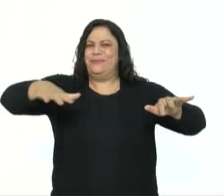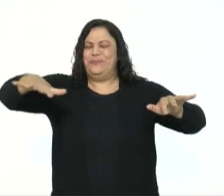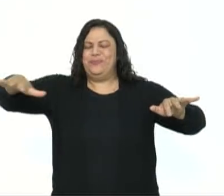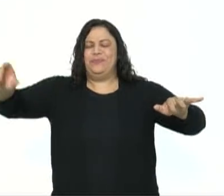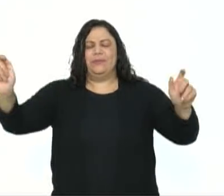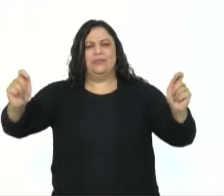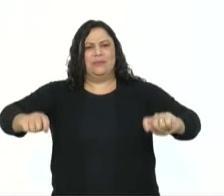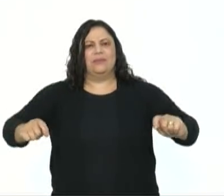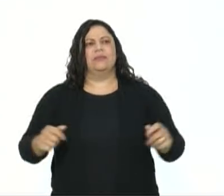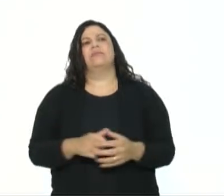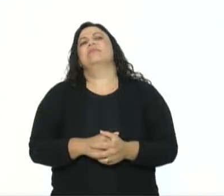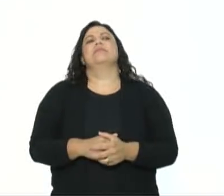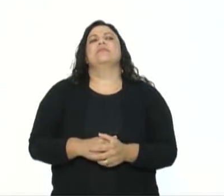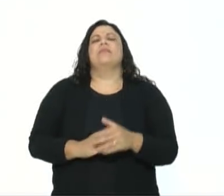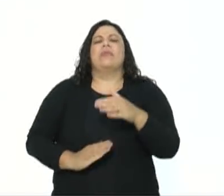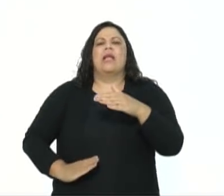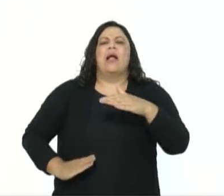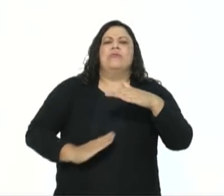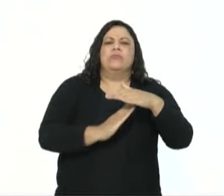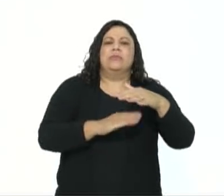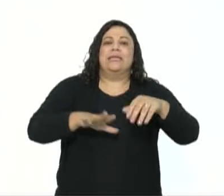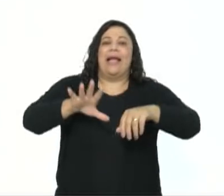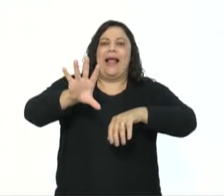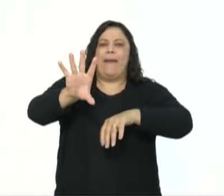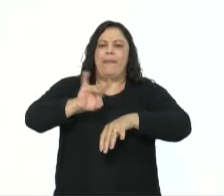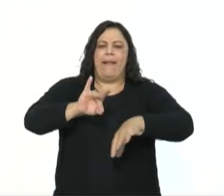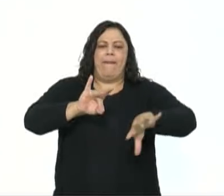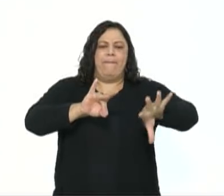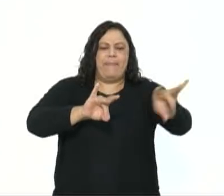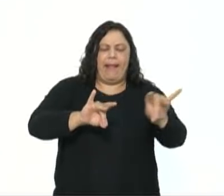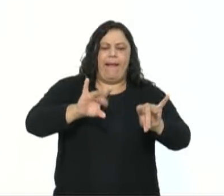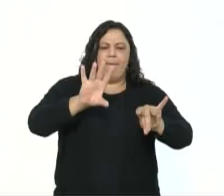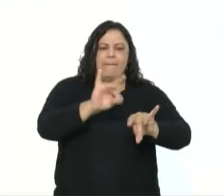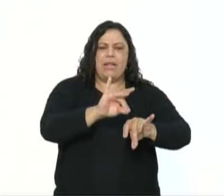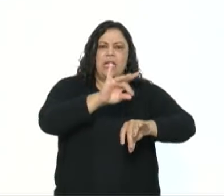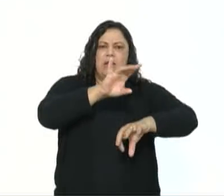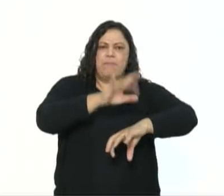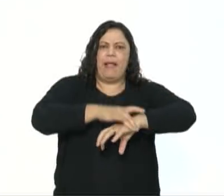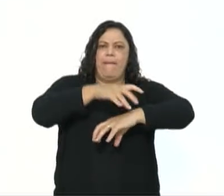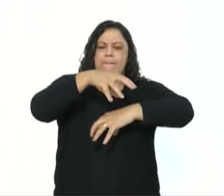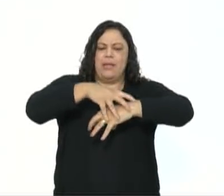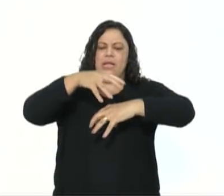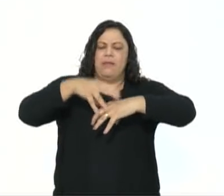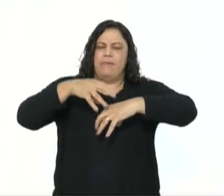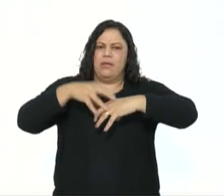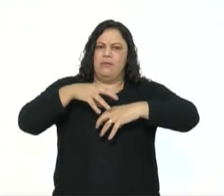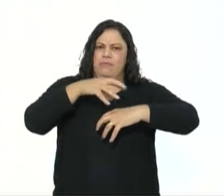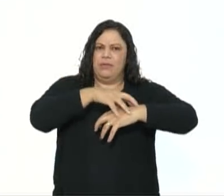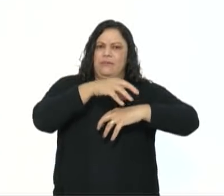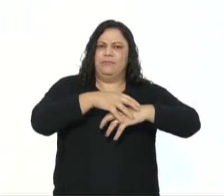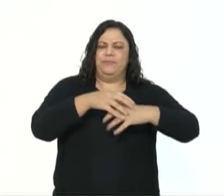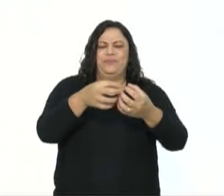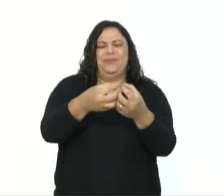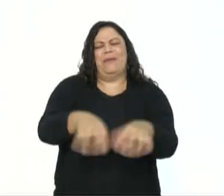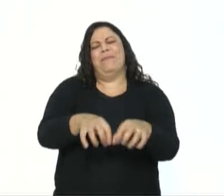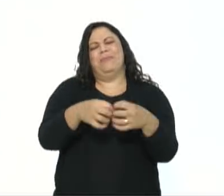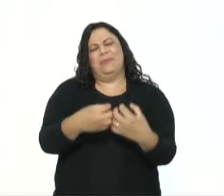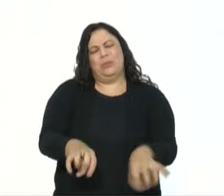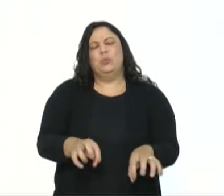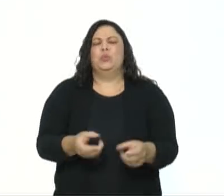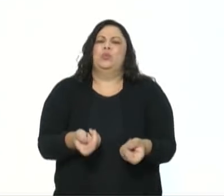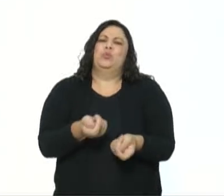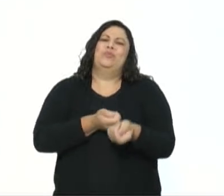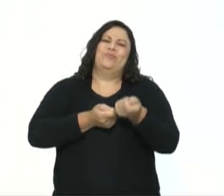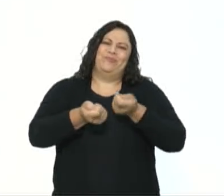econômico. A espécie se fixa em superfícies submersas e forma incrustações que trazem prejuízo financeiro em usinas